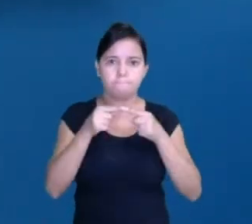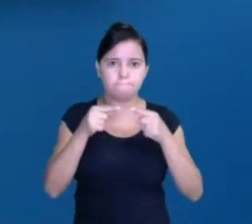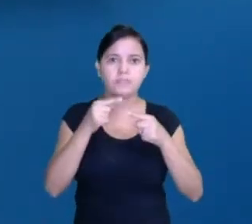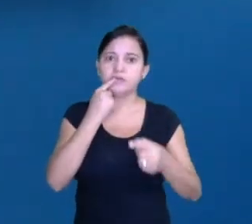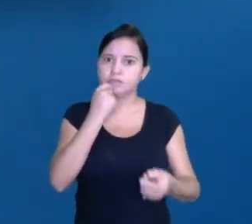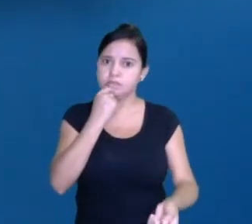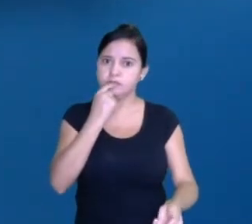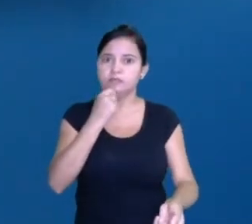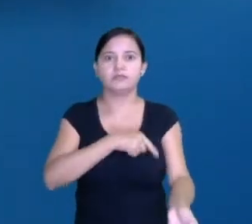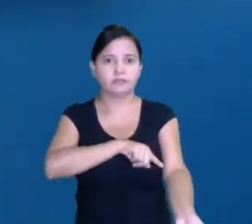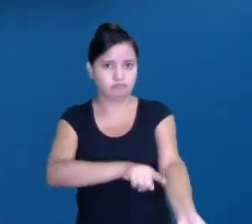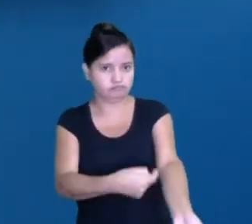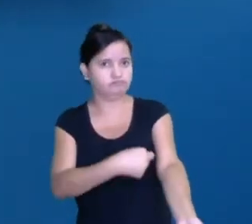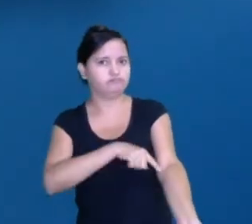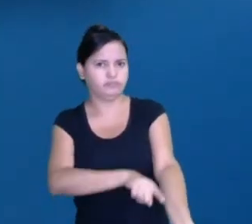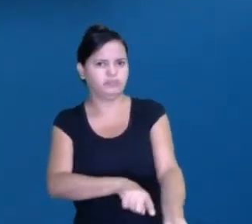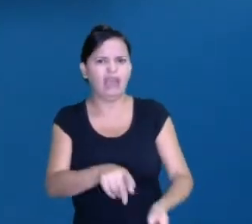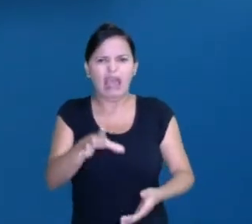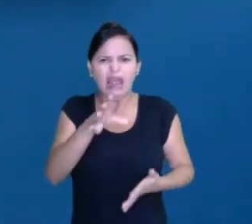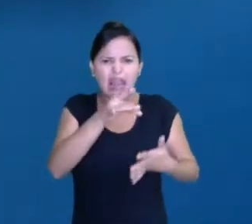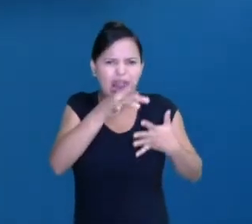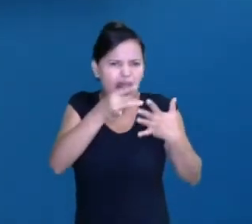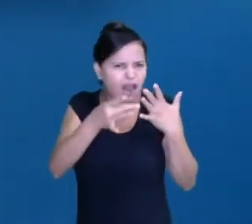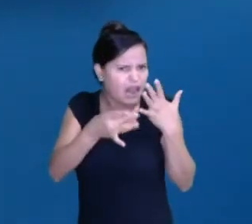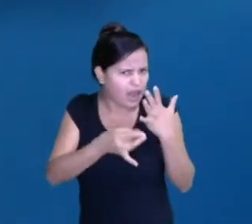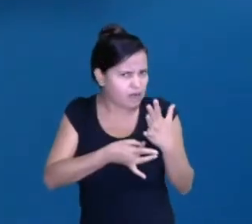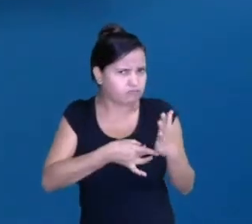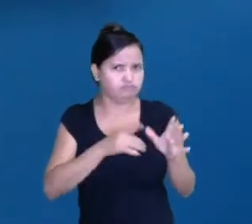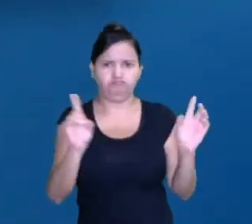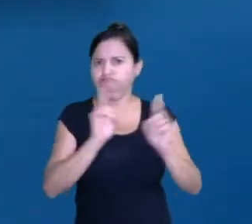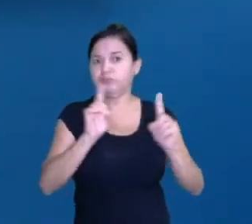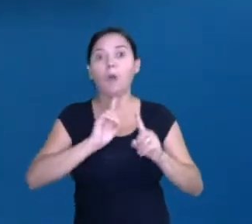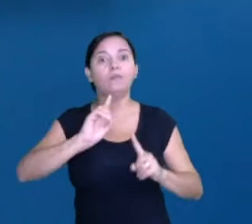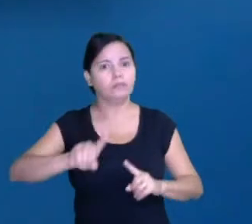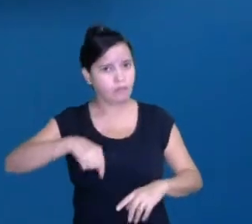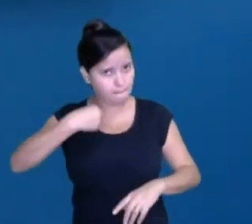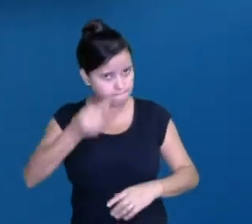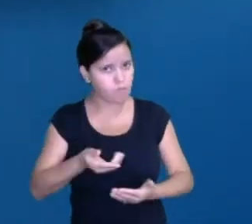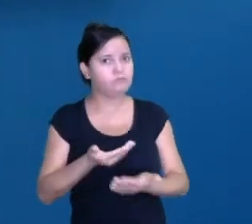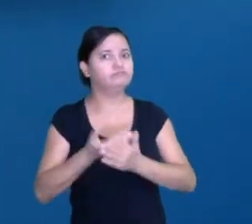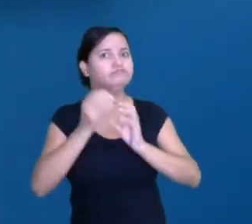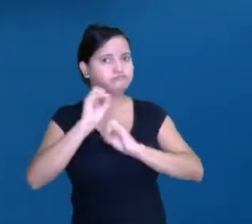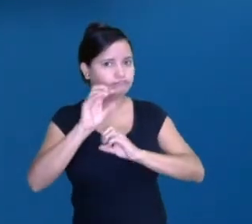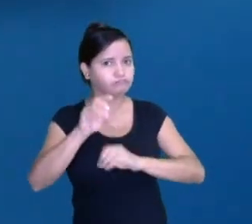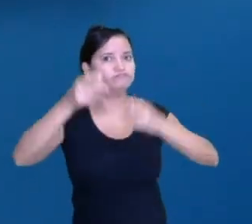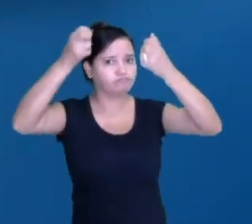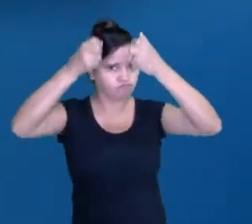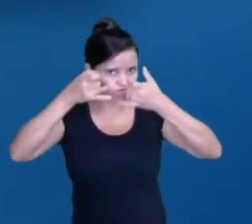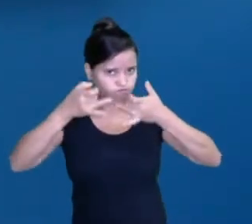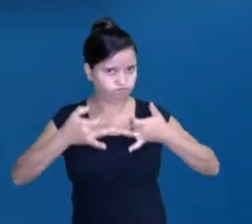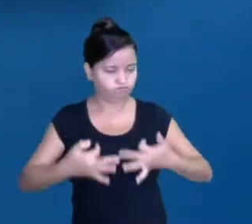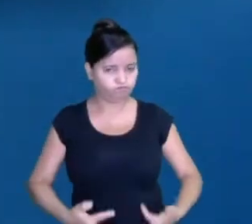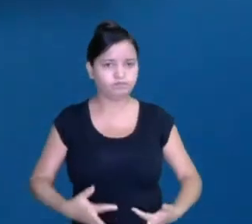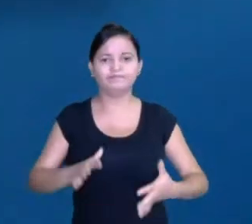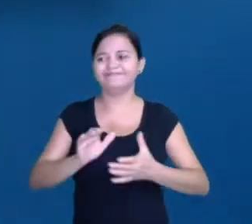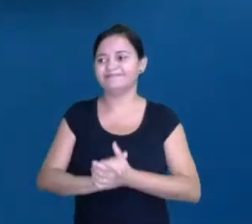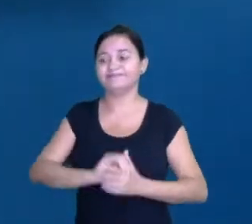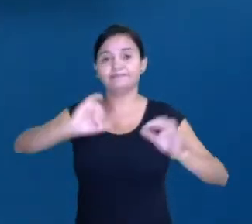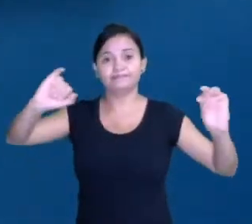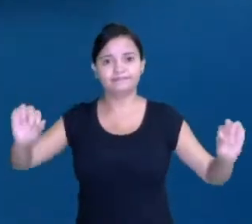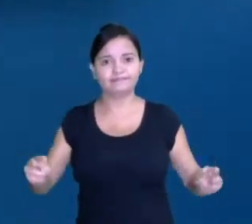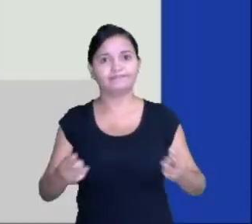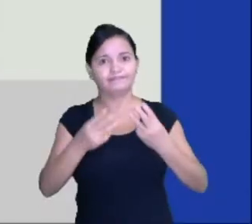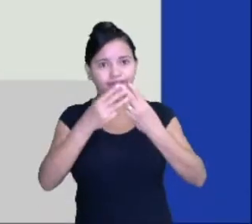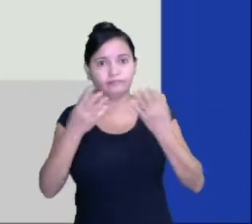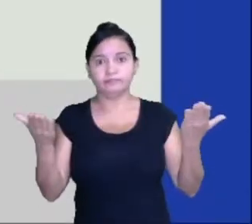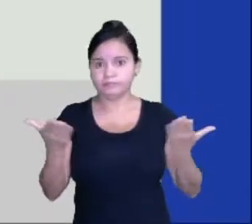Perfeito? Mas eu não vou entrar em detalhes sobre isso, porque a gente vai ter uma aula que vai falar só sobre isso. Então, produção, por favor, o nosso próximo slide. E a